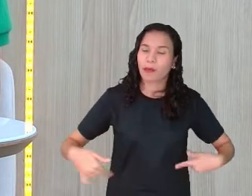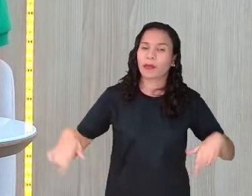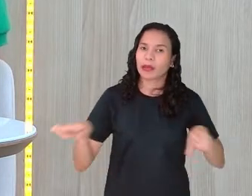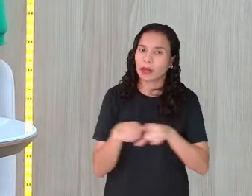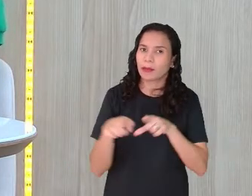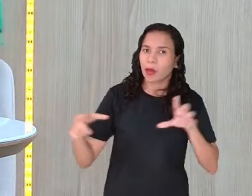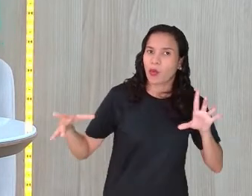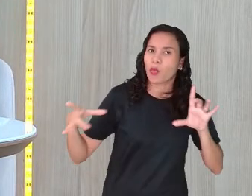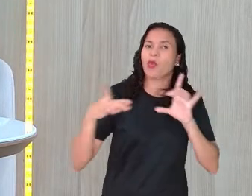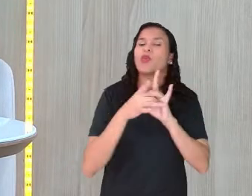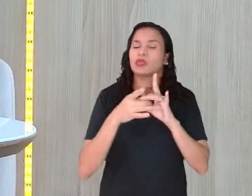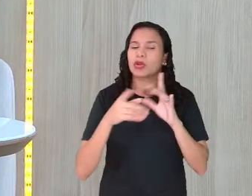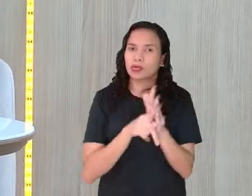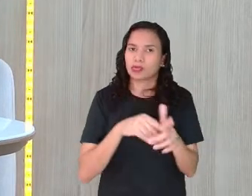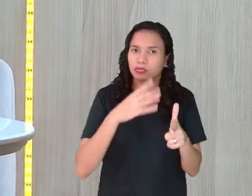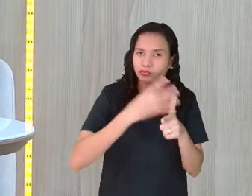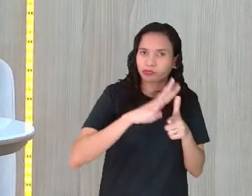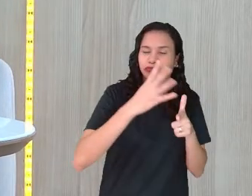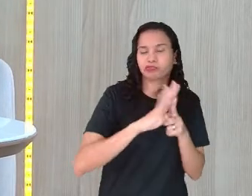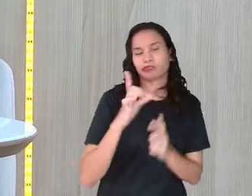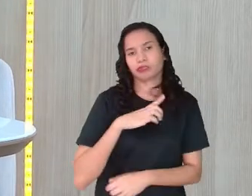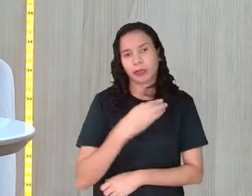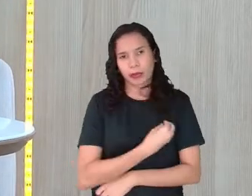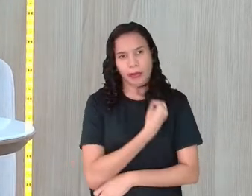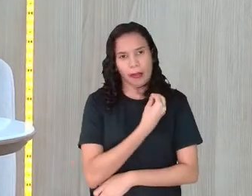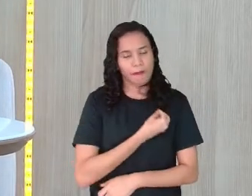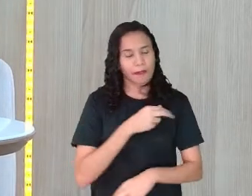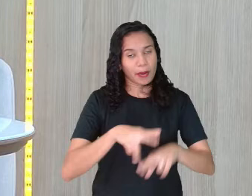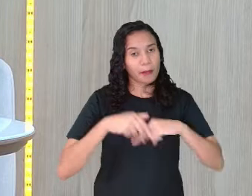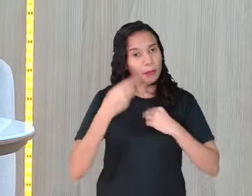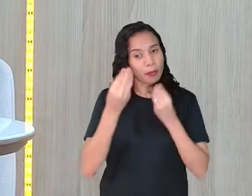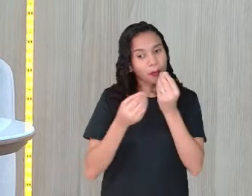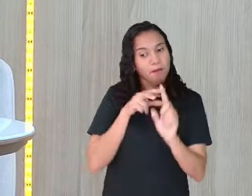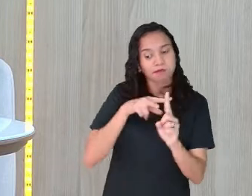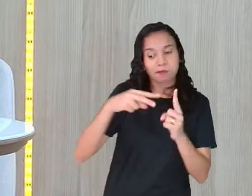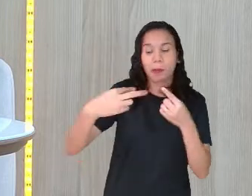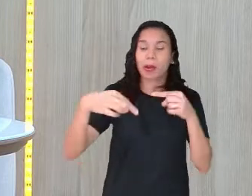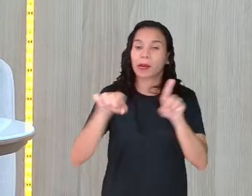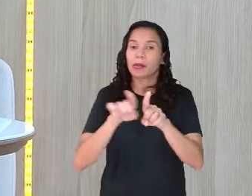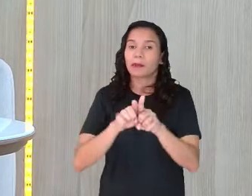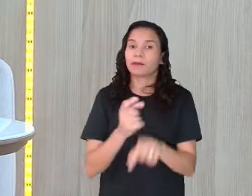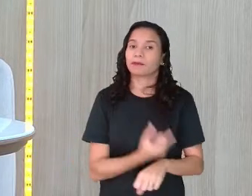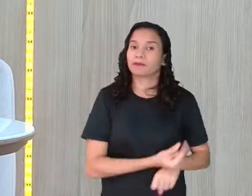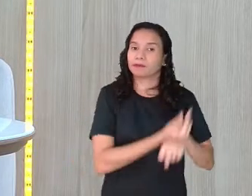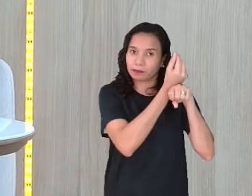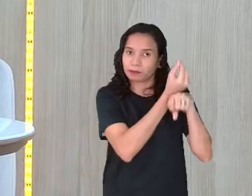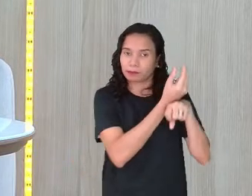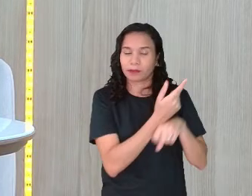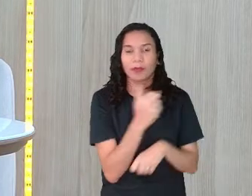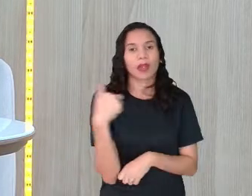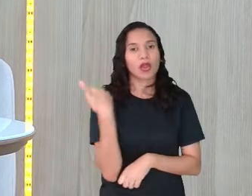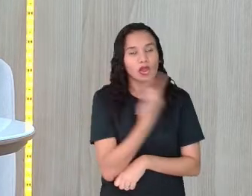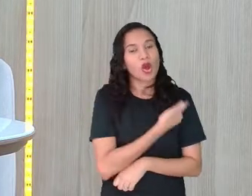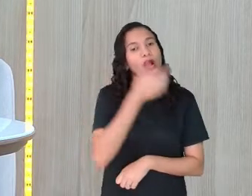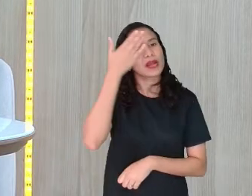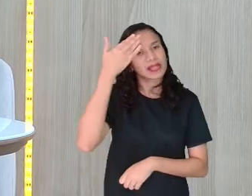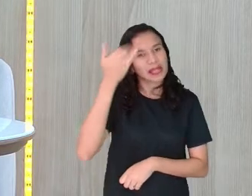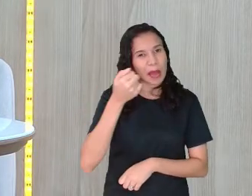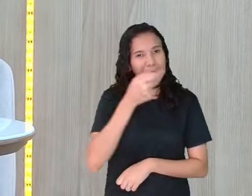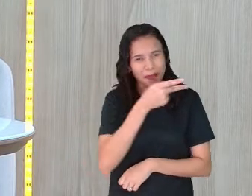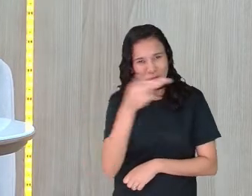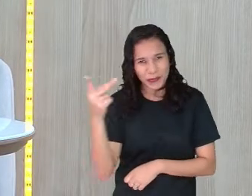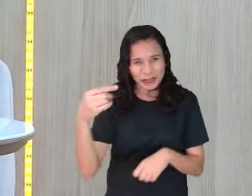crise ambiental do qual a gente está inserido, né? E dentro dessa perspectiva aí do capitalismo, que a gente sabe que